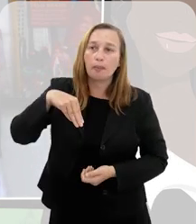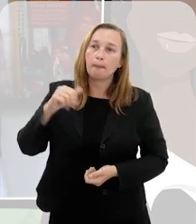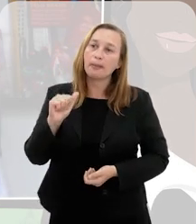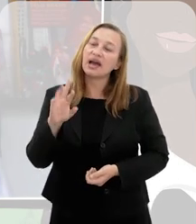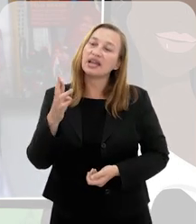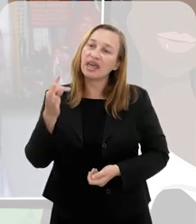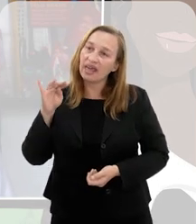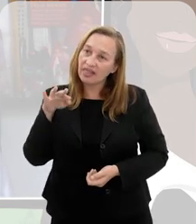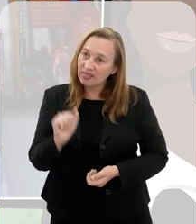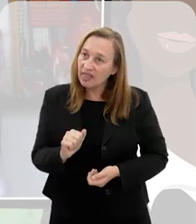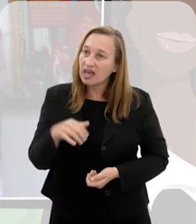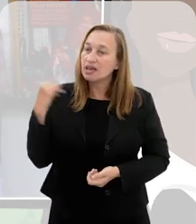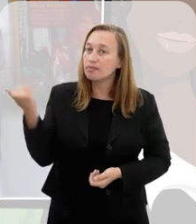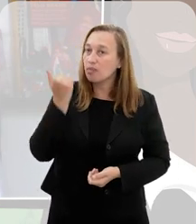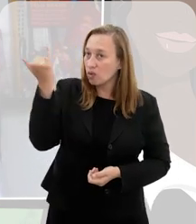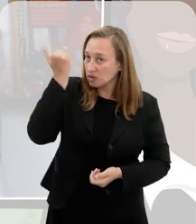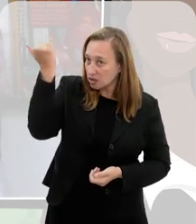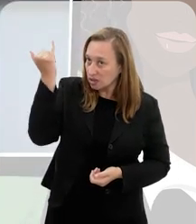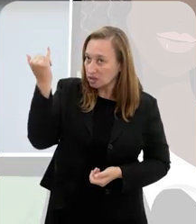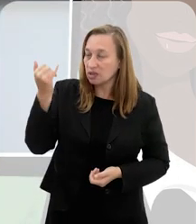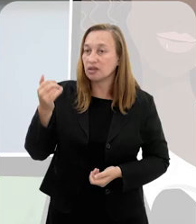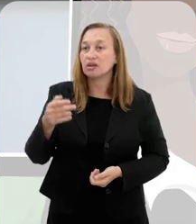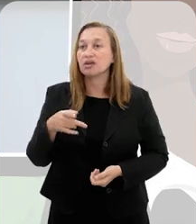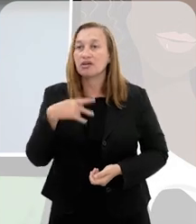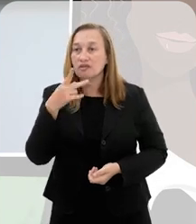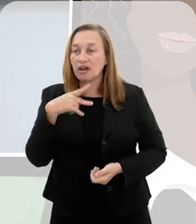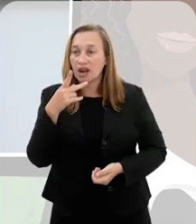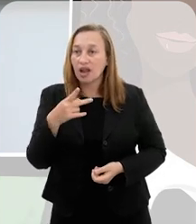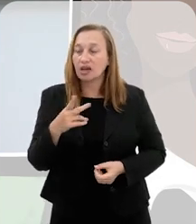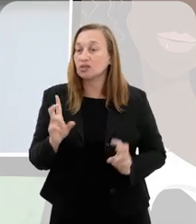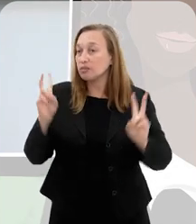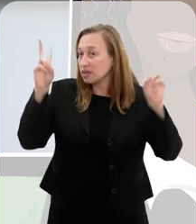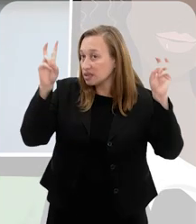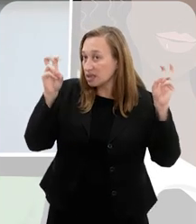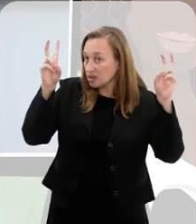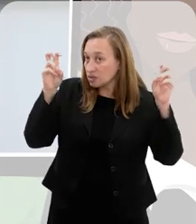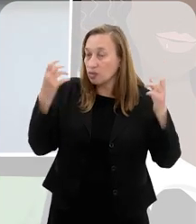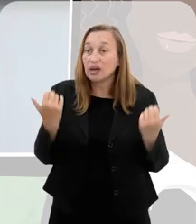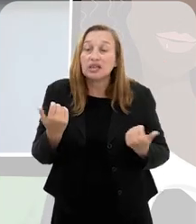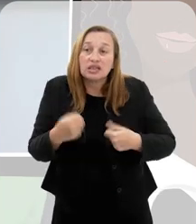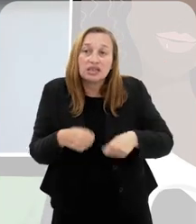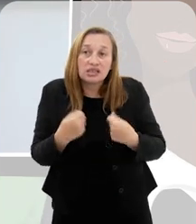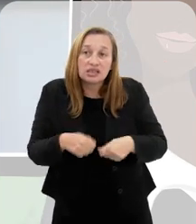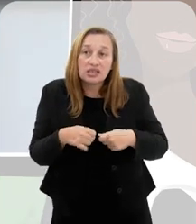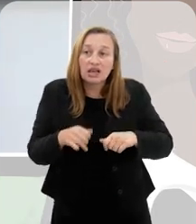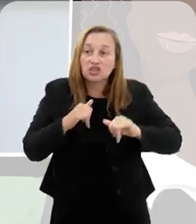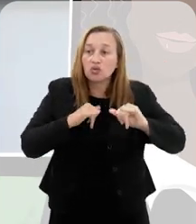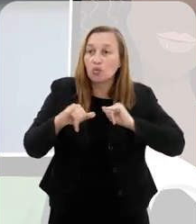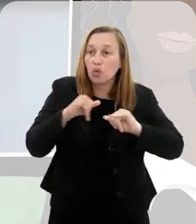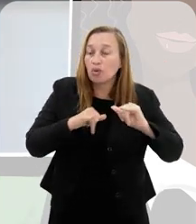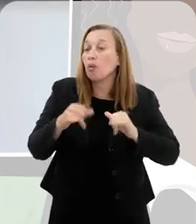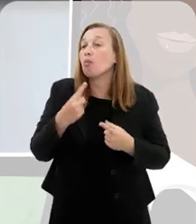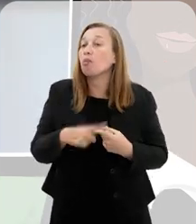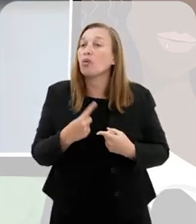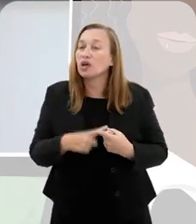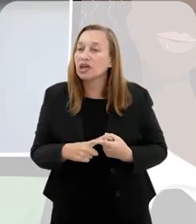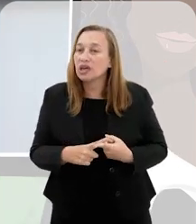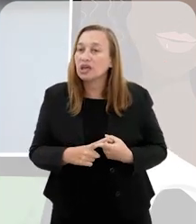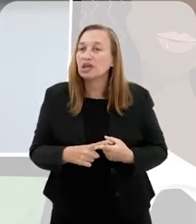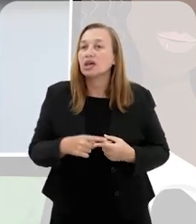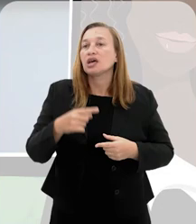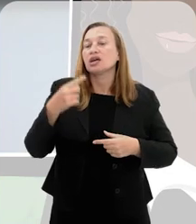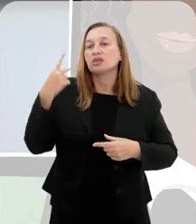Acho, Marieta, importante você retomar o ponto que a Tia Ju levanta da necessidade de